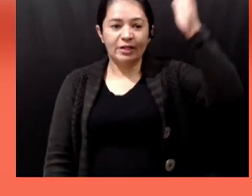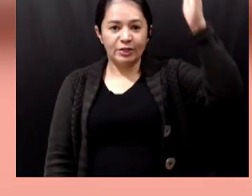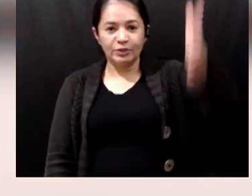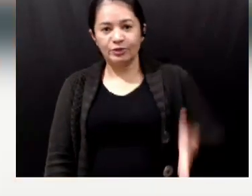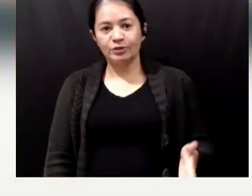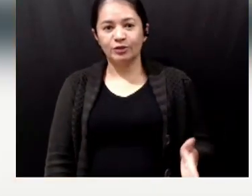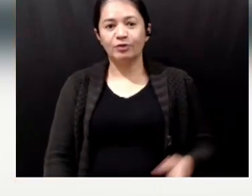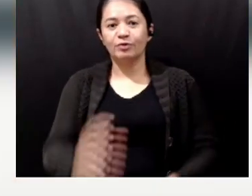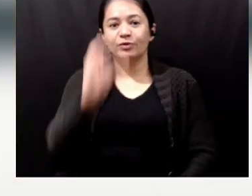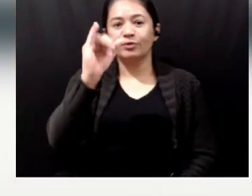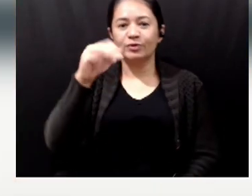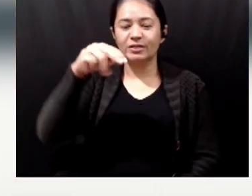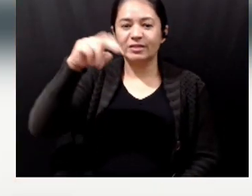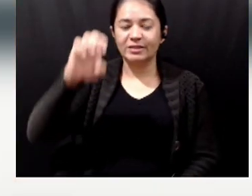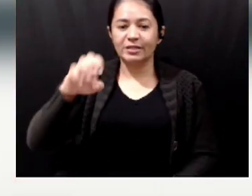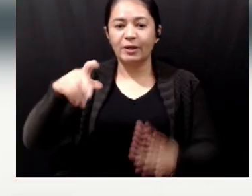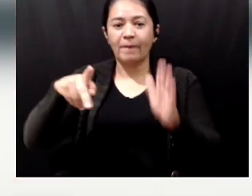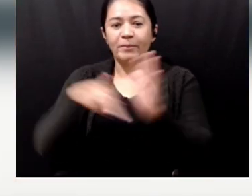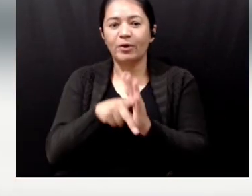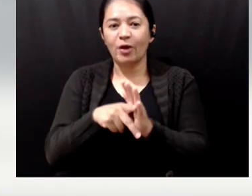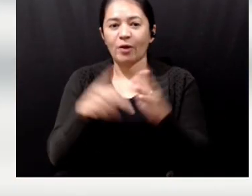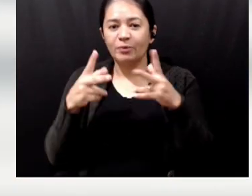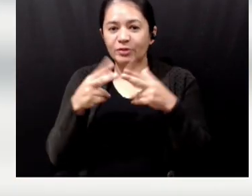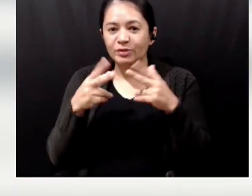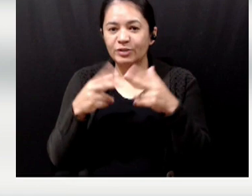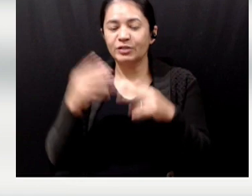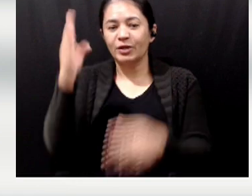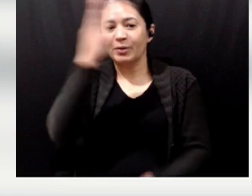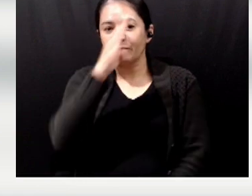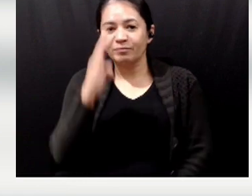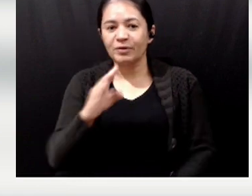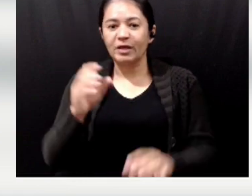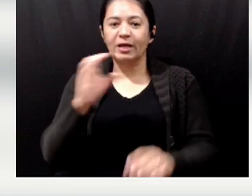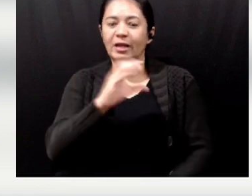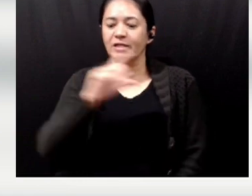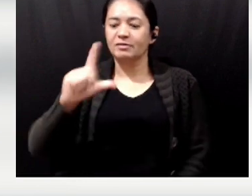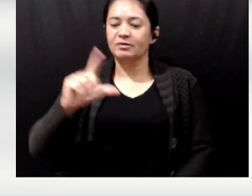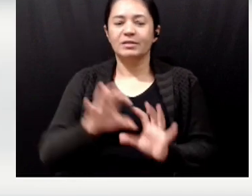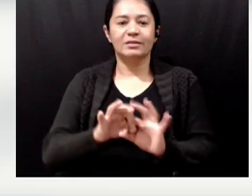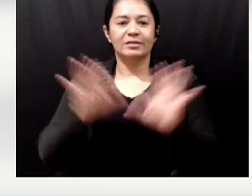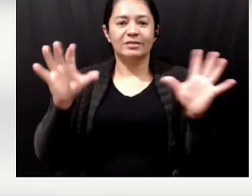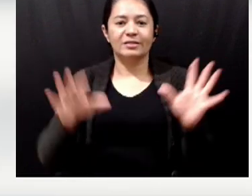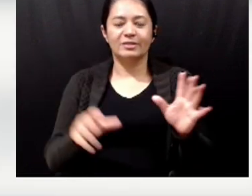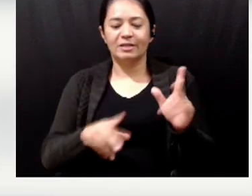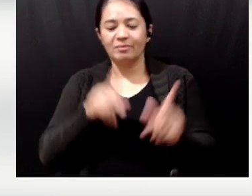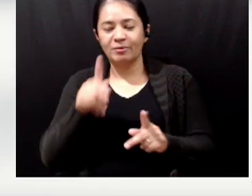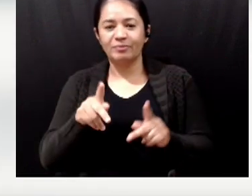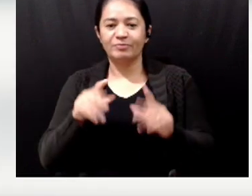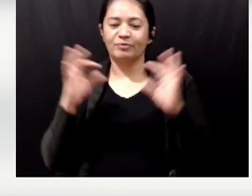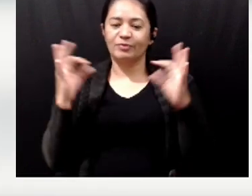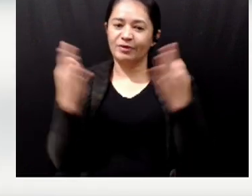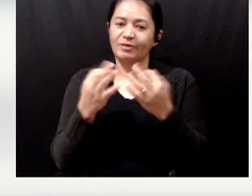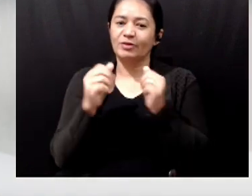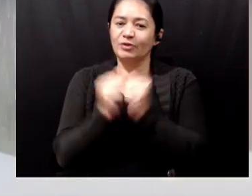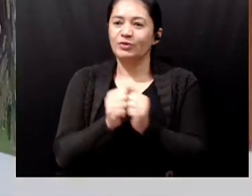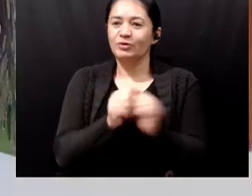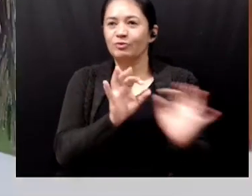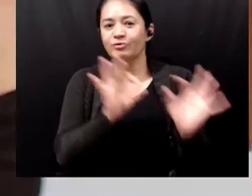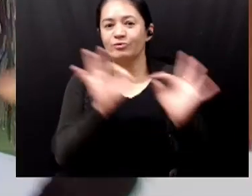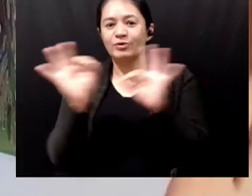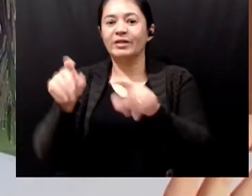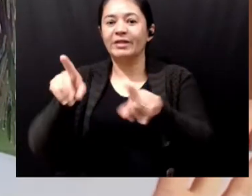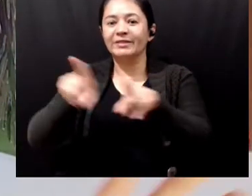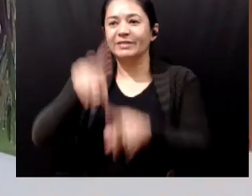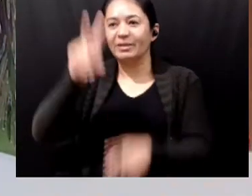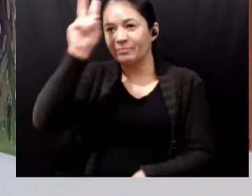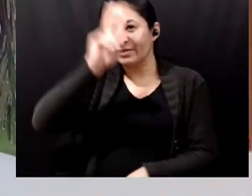brasileiros. Público infantil, classificação livre, para a galera vir aproveitar com toda a família. Também vamos ter contação de história, que acontece na